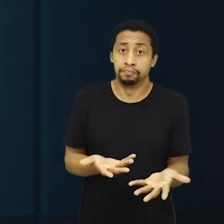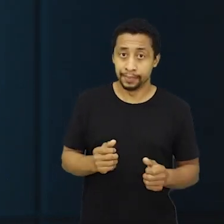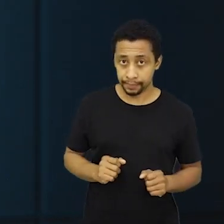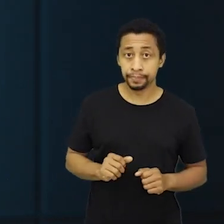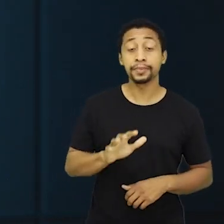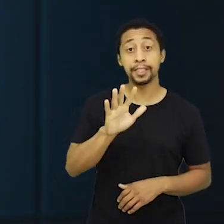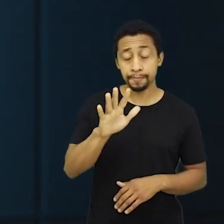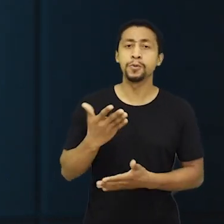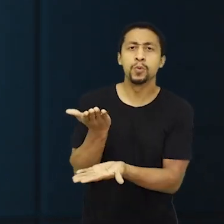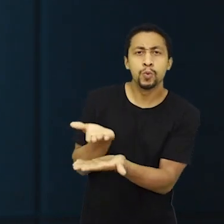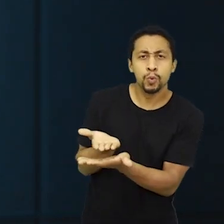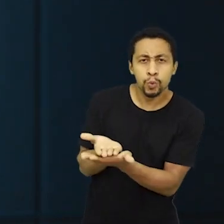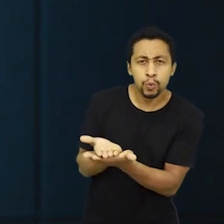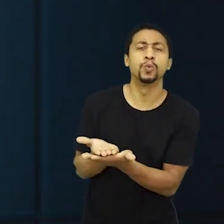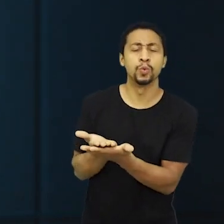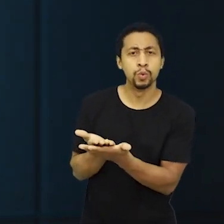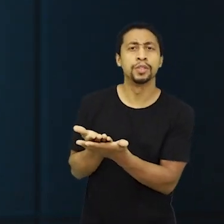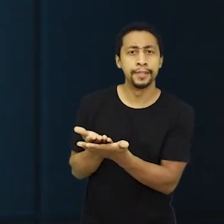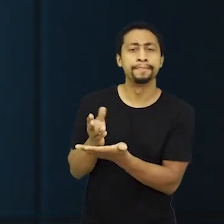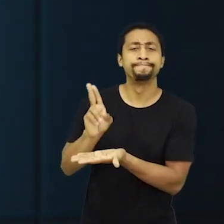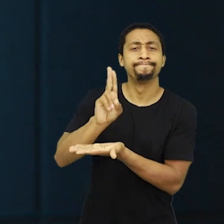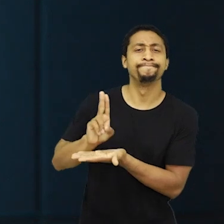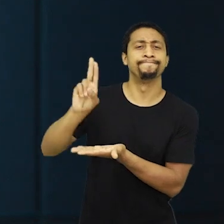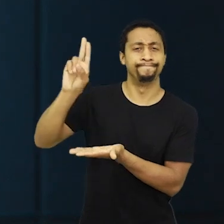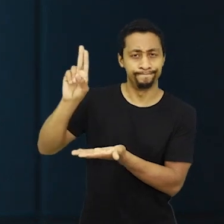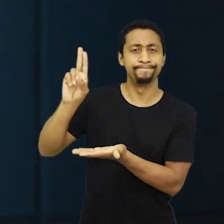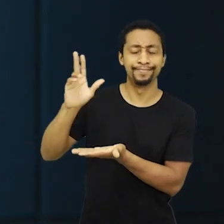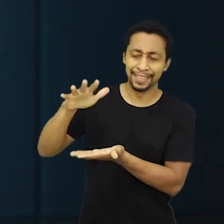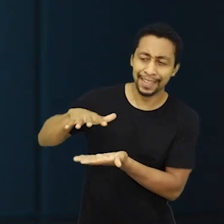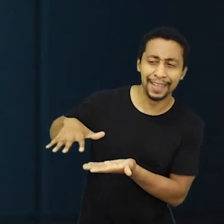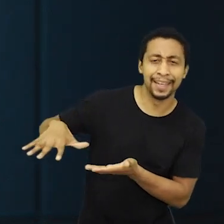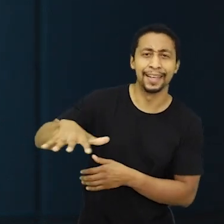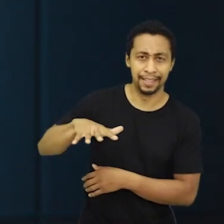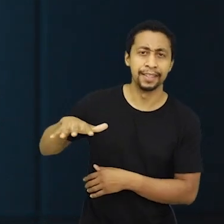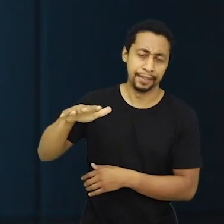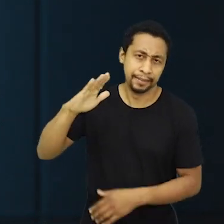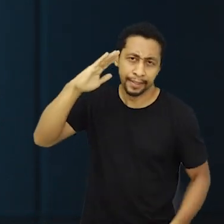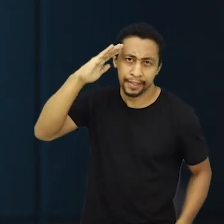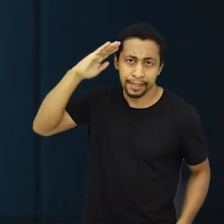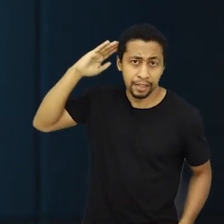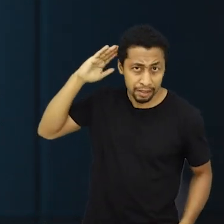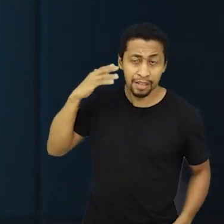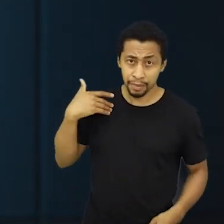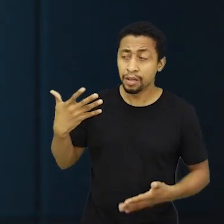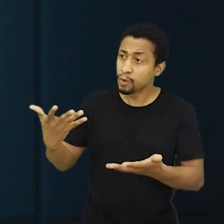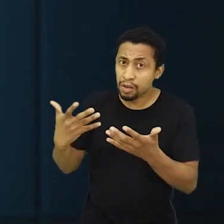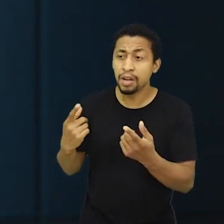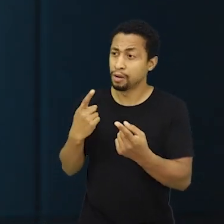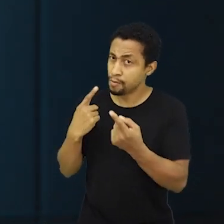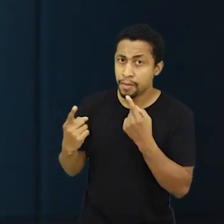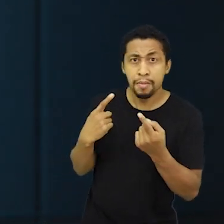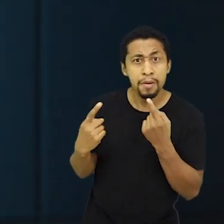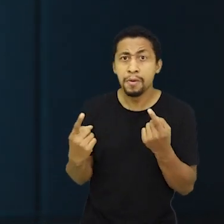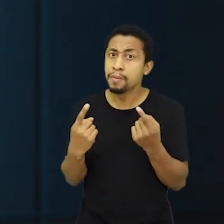discussões que eram feitas na universidade, do campo universitário, pudessem ter efetivamente um diálogo, sobretudo